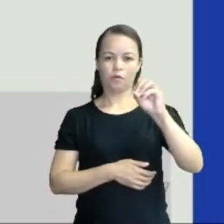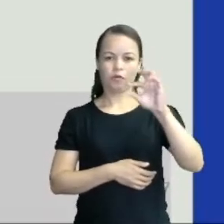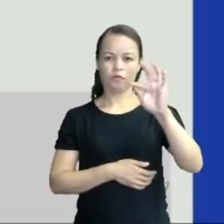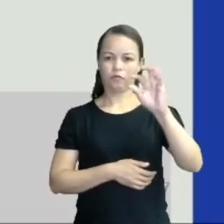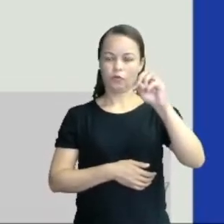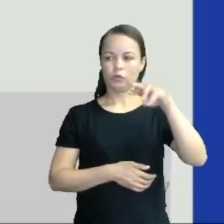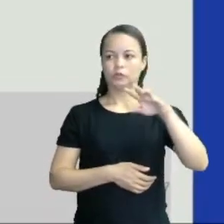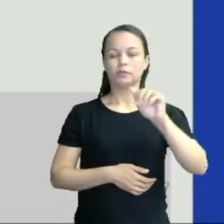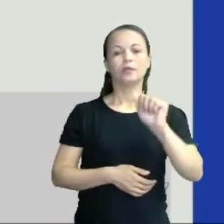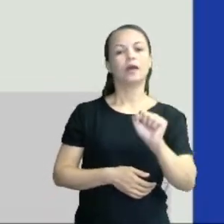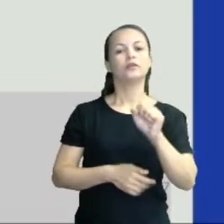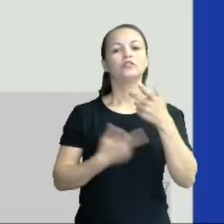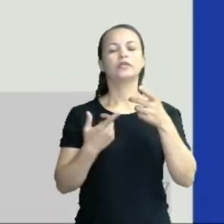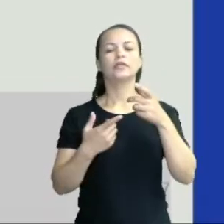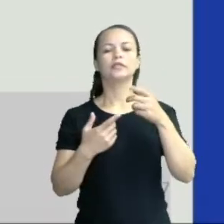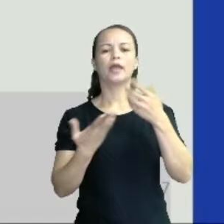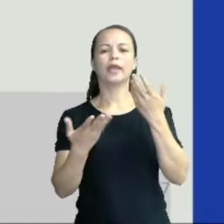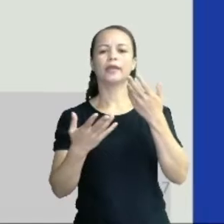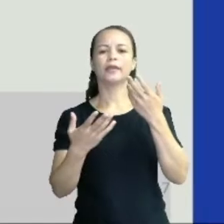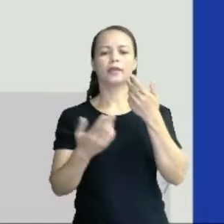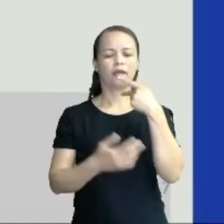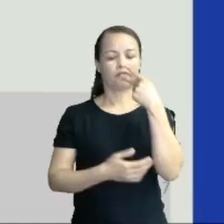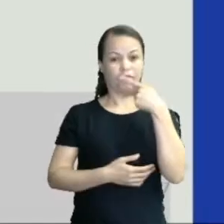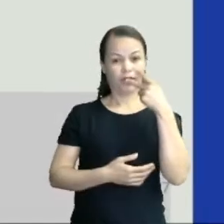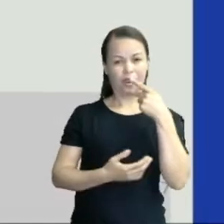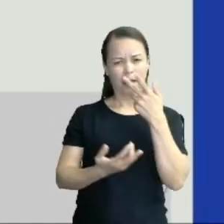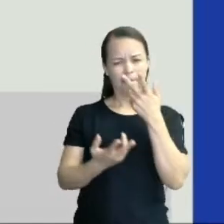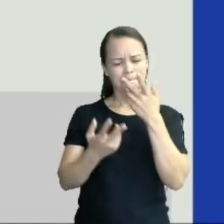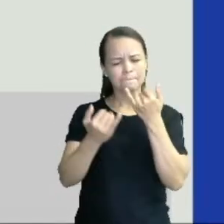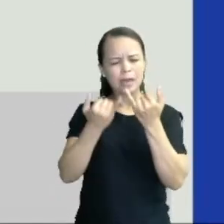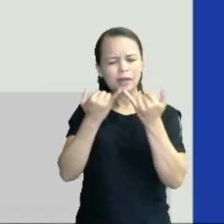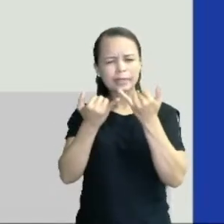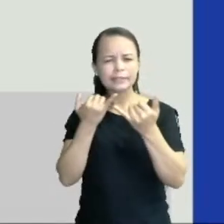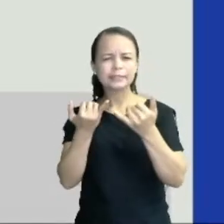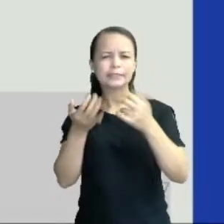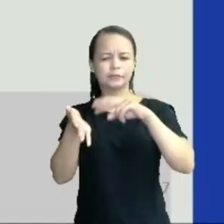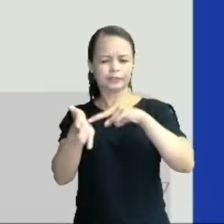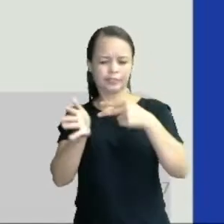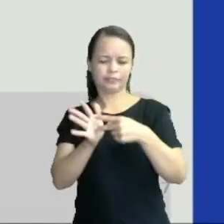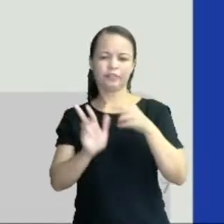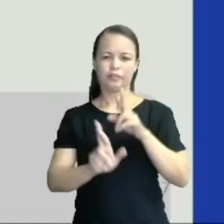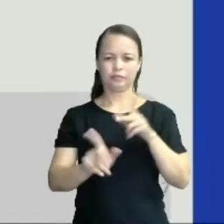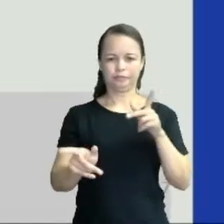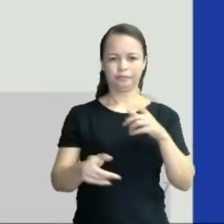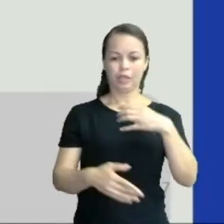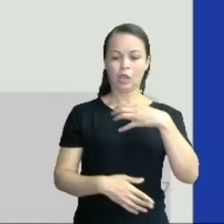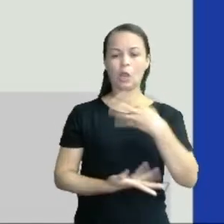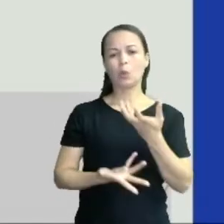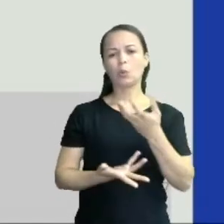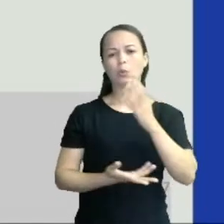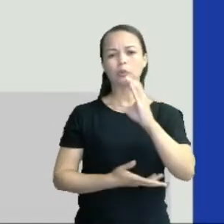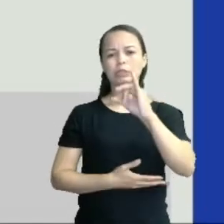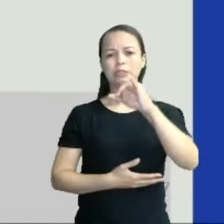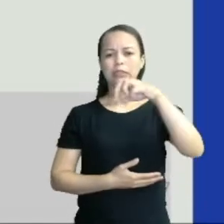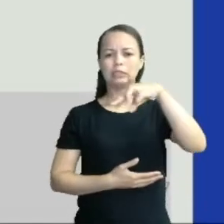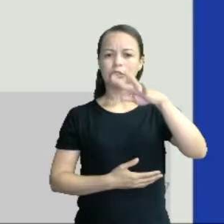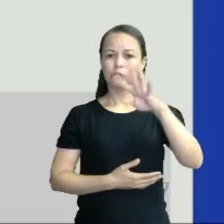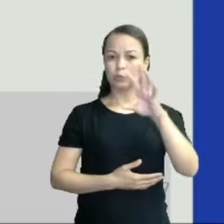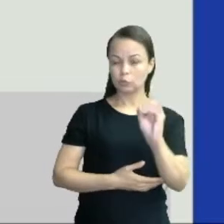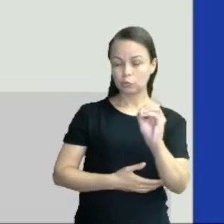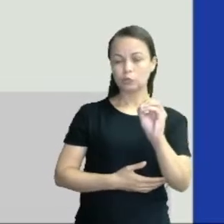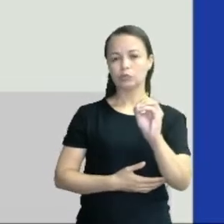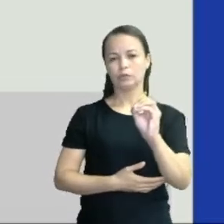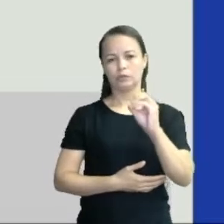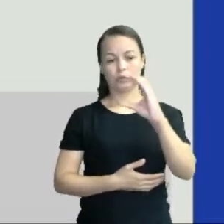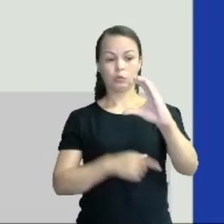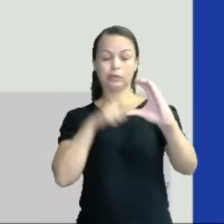a pronúncia parecida, mas o significado totalmente diferente, é o cinto com C. Cinto